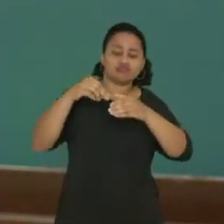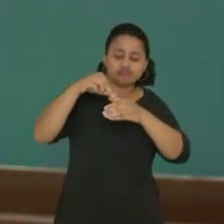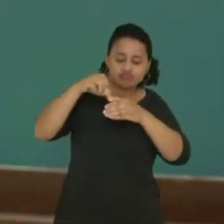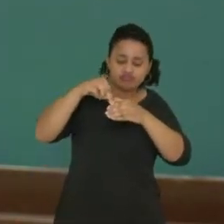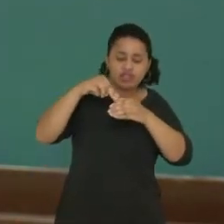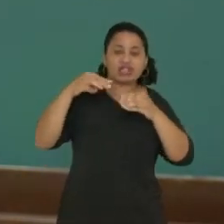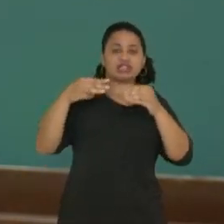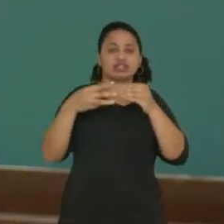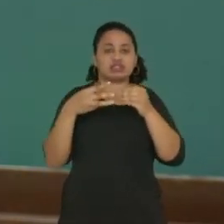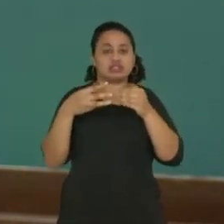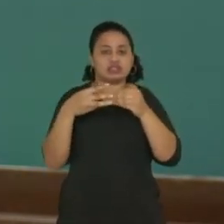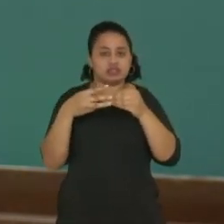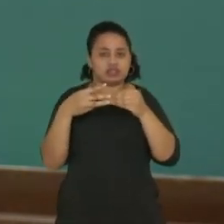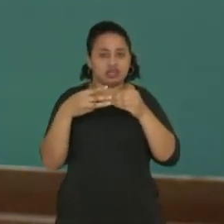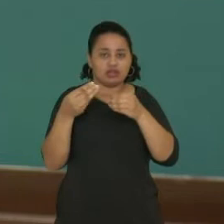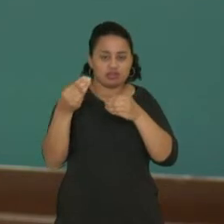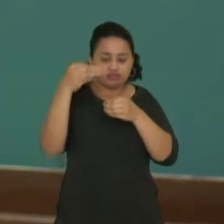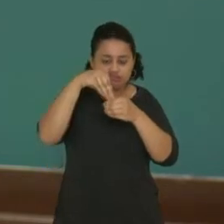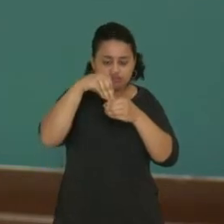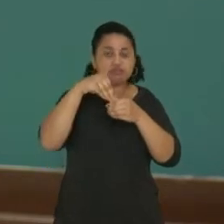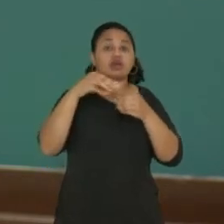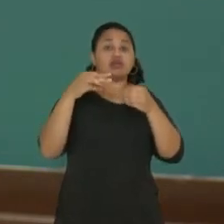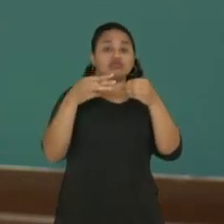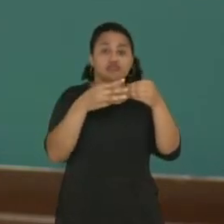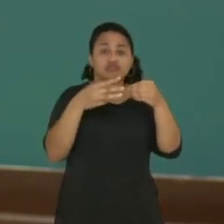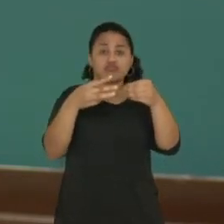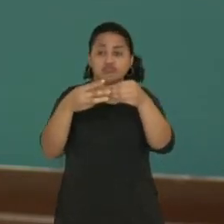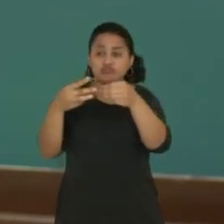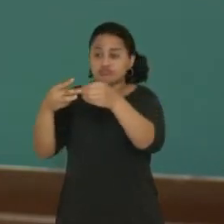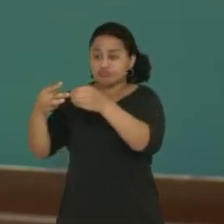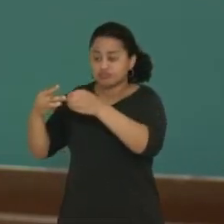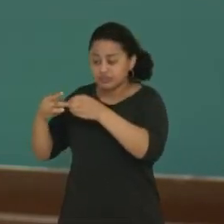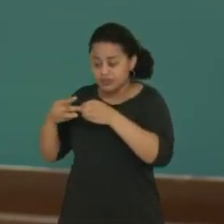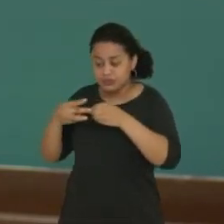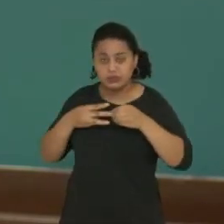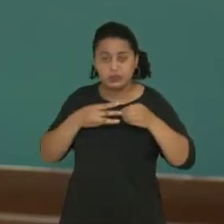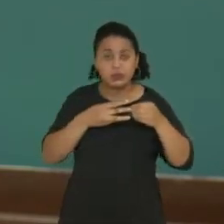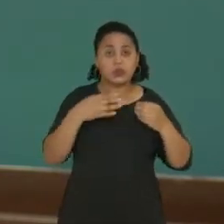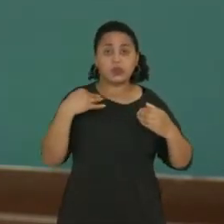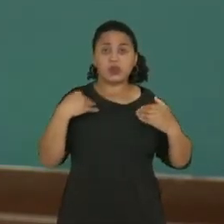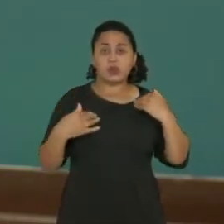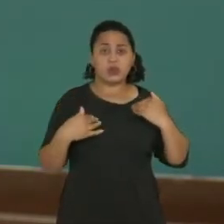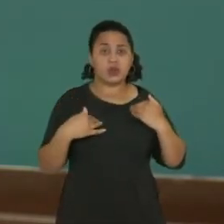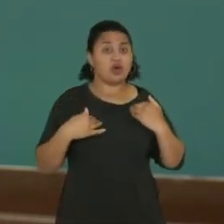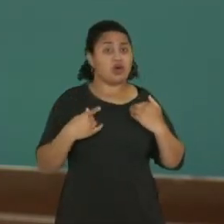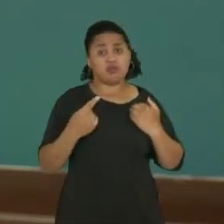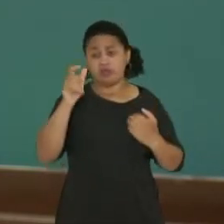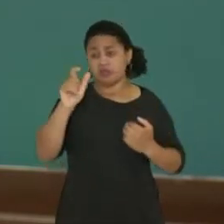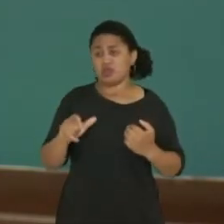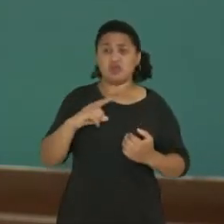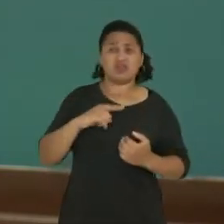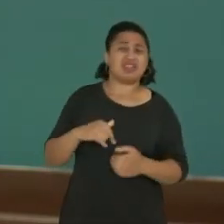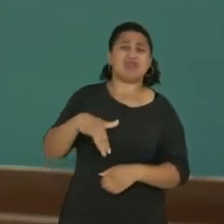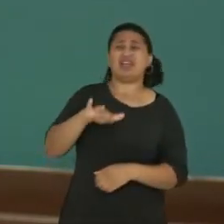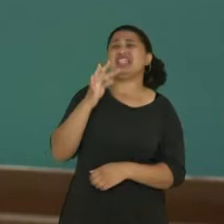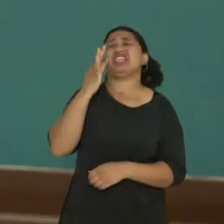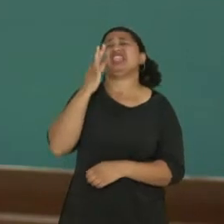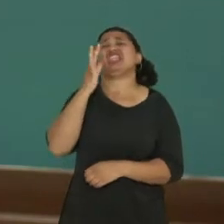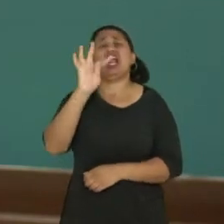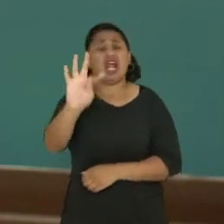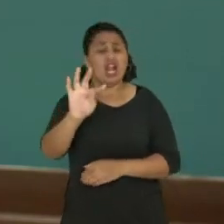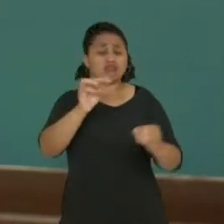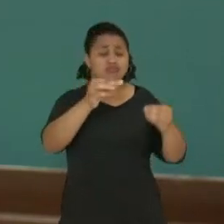da célula. Então, cada célula, o humano possui trilhões de células. Dentro